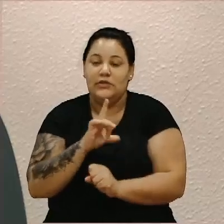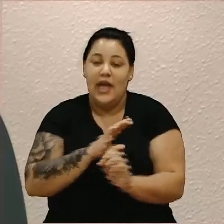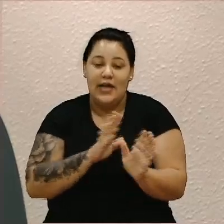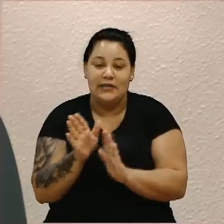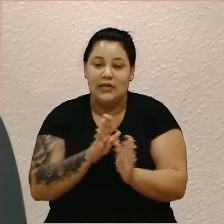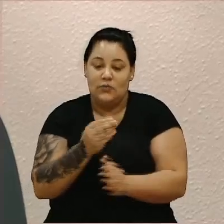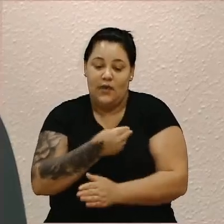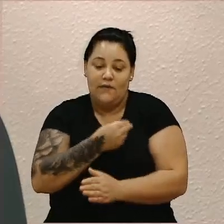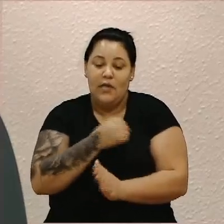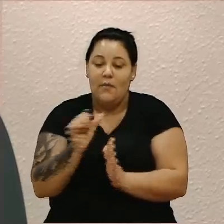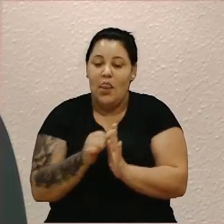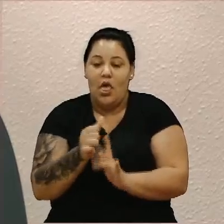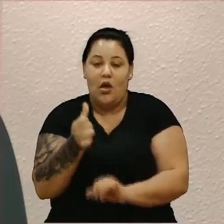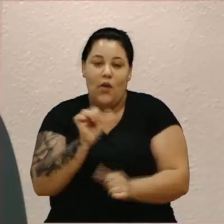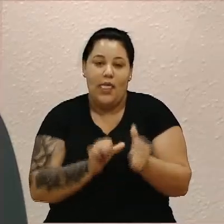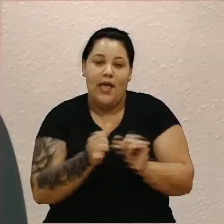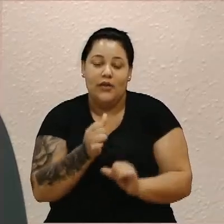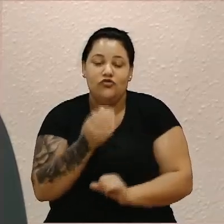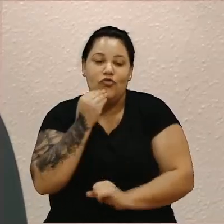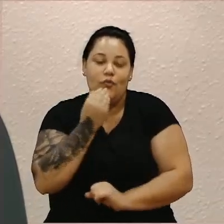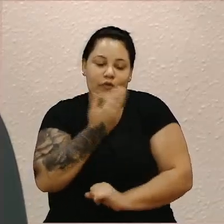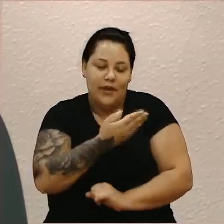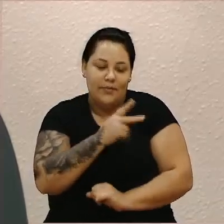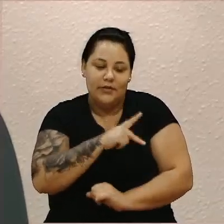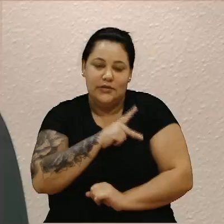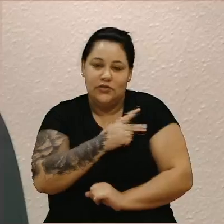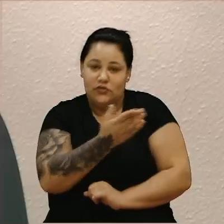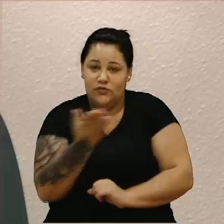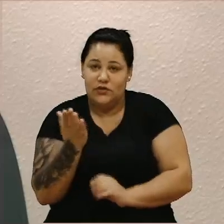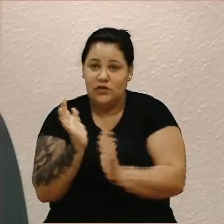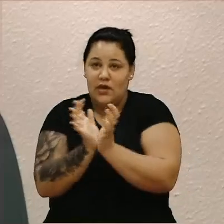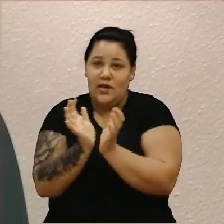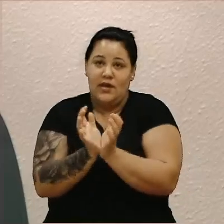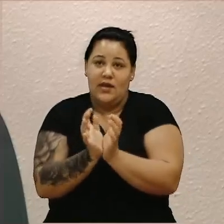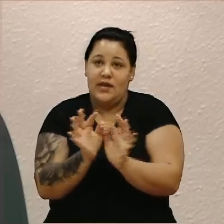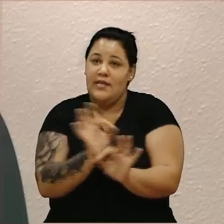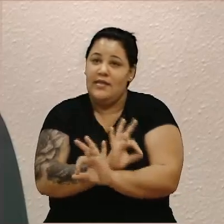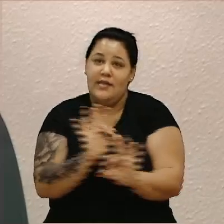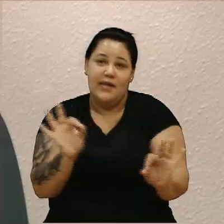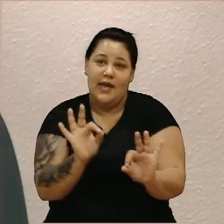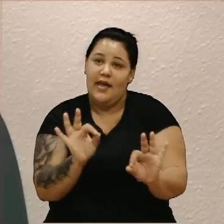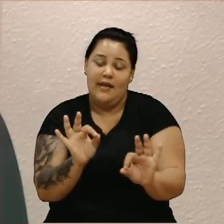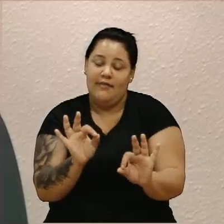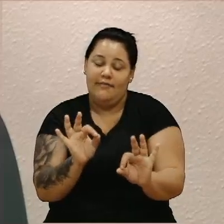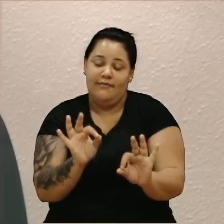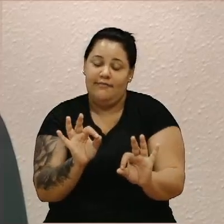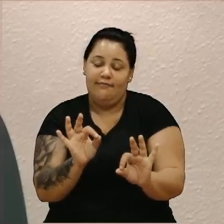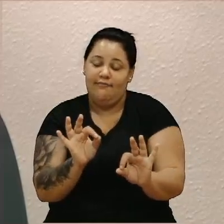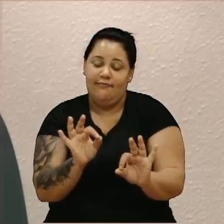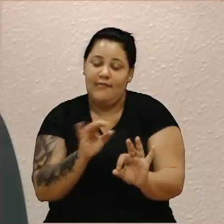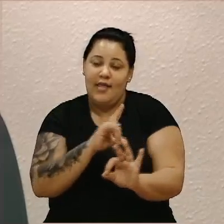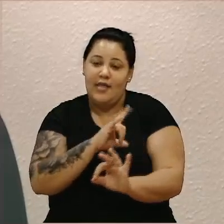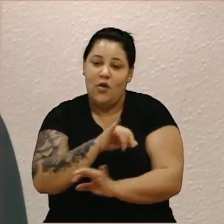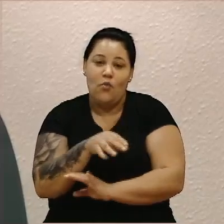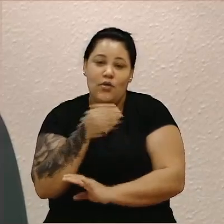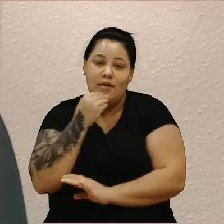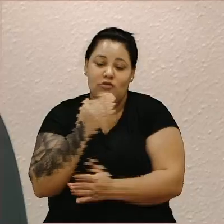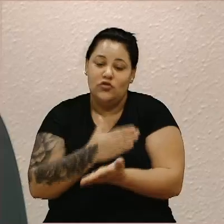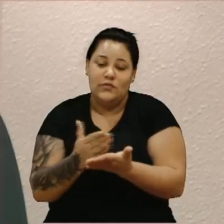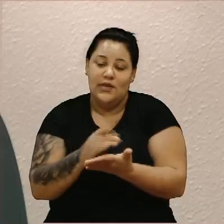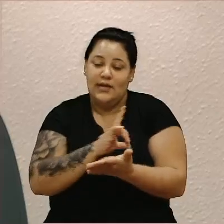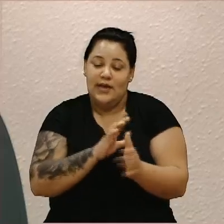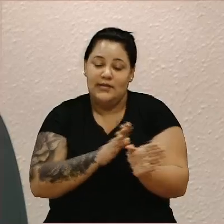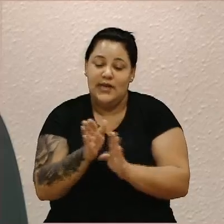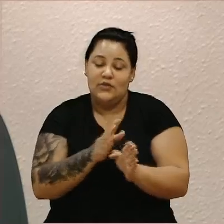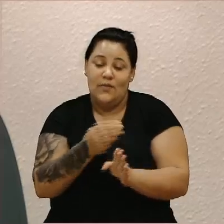qualidade. E, obviamente, senhor presidente, nobres colegas, ninguém vai ter possibilidade de começar a ter acesso a uma